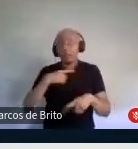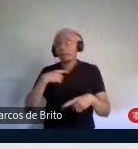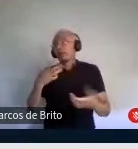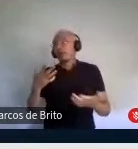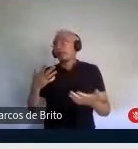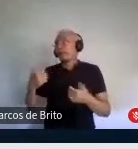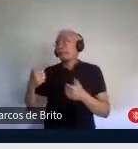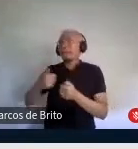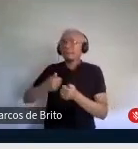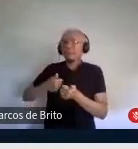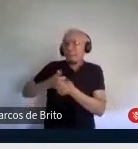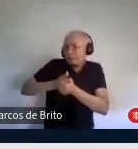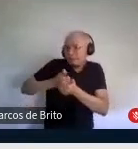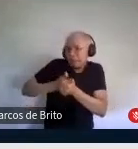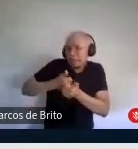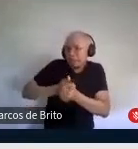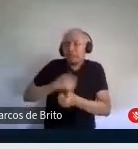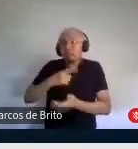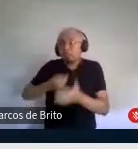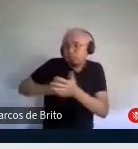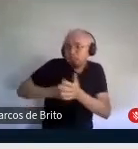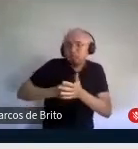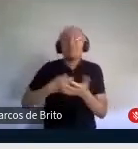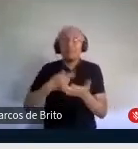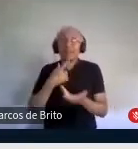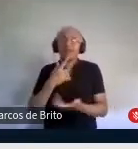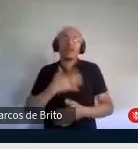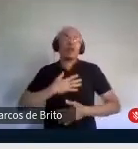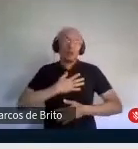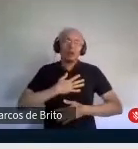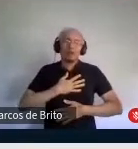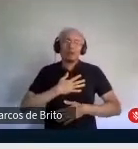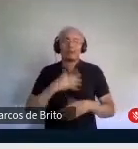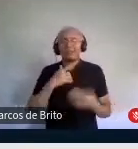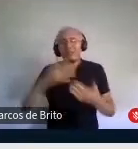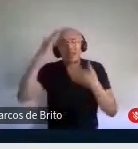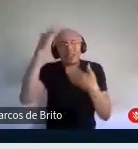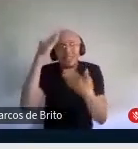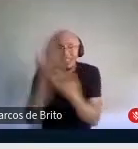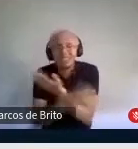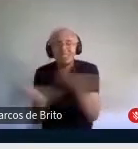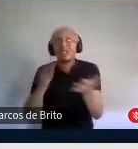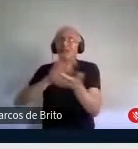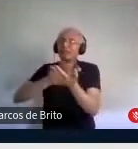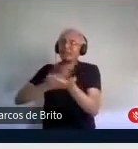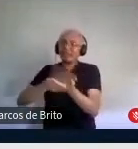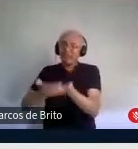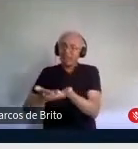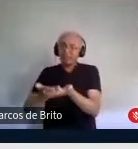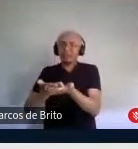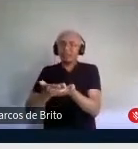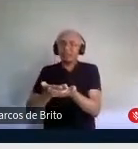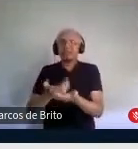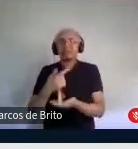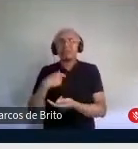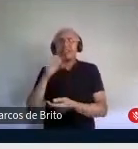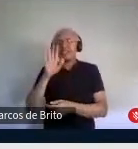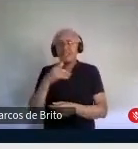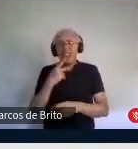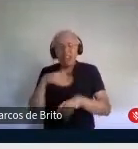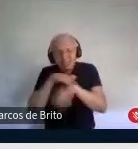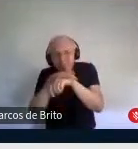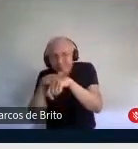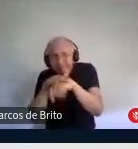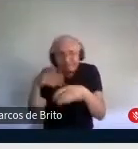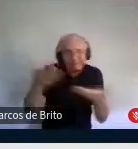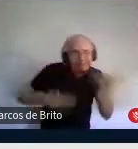pressão mesmo. Então é isso, gente. Eu quero agradecer muito aos intérpretes aqui, enquanto vocês estavam fora eu já fiz um agradecimento,